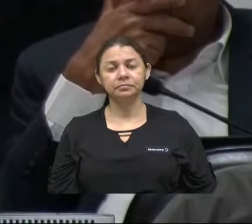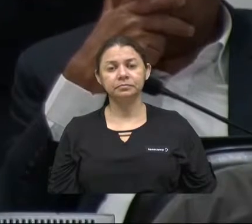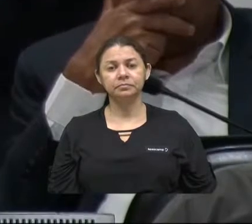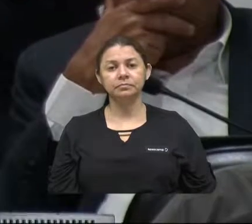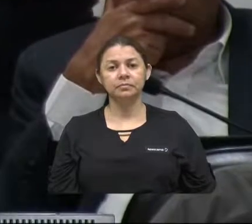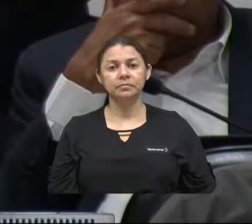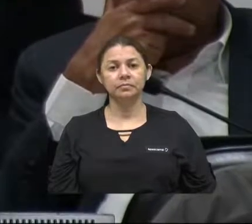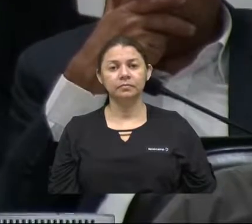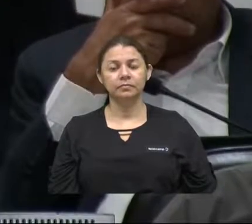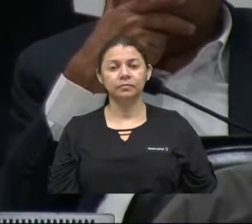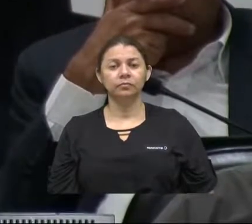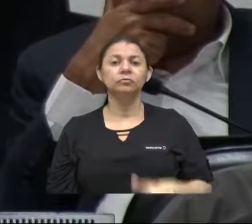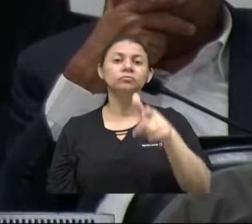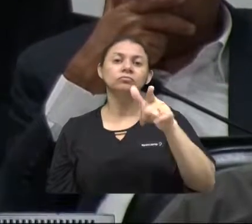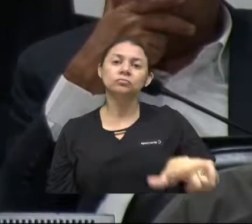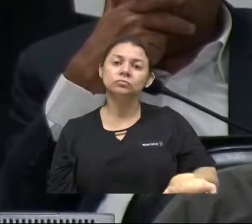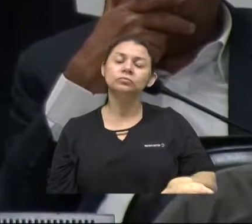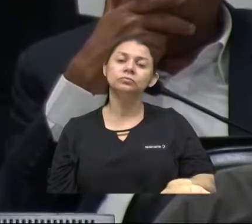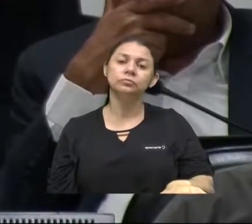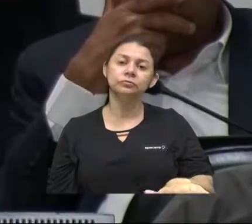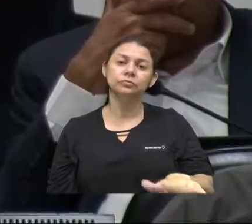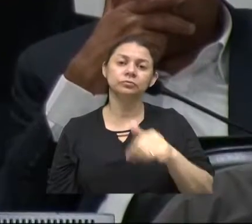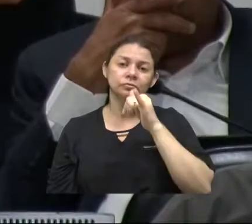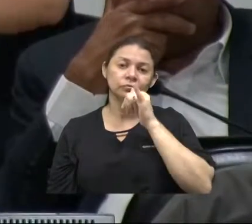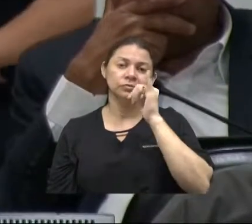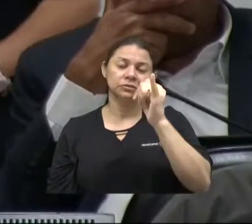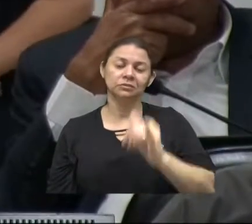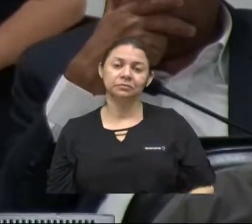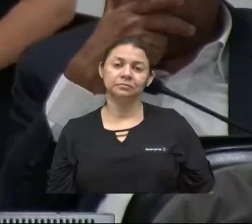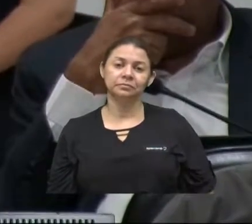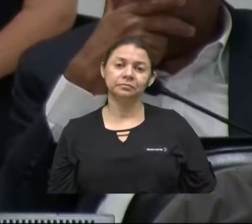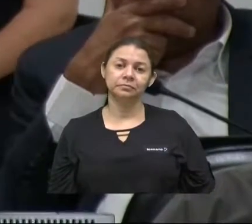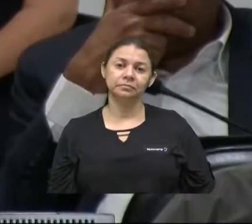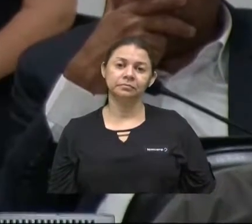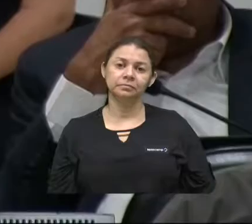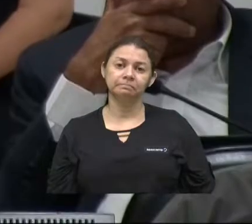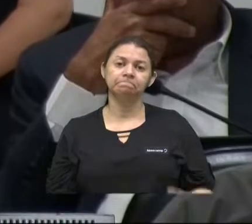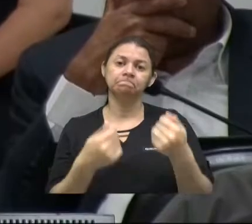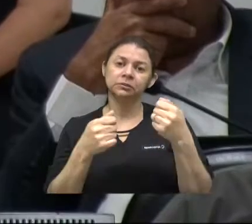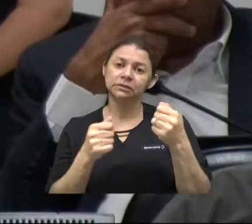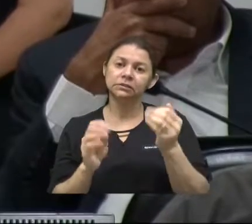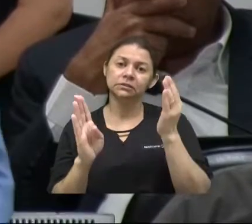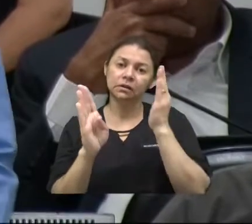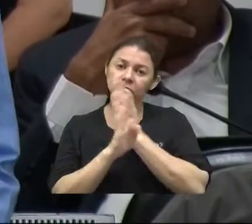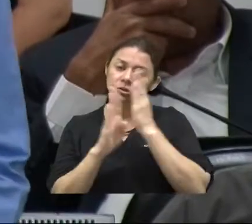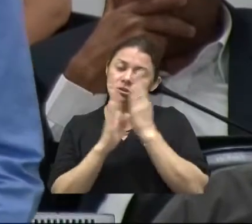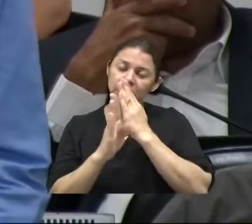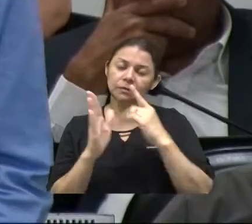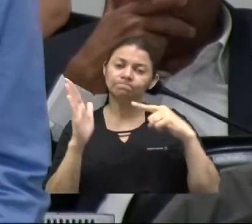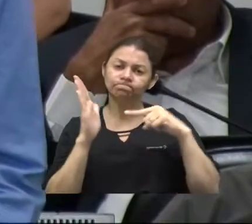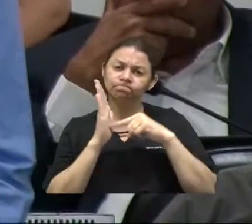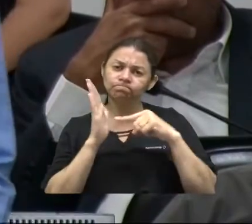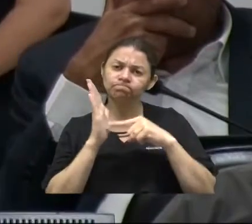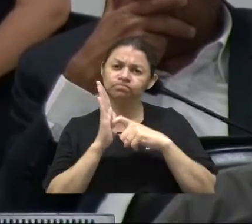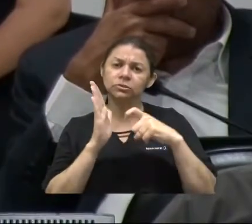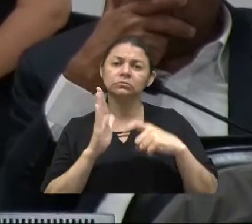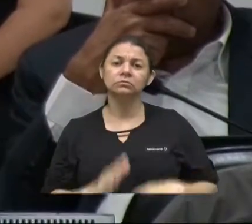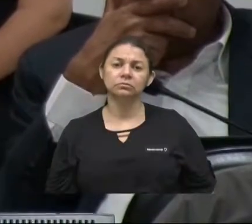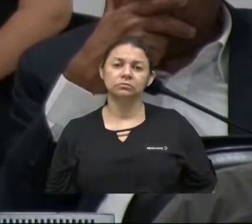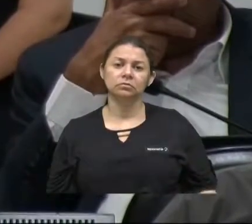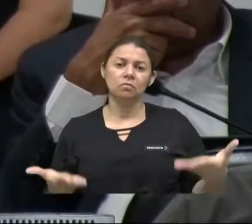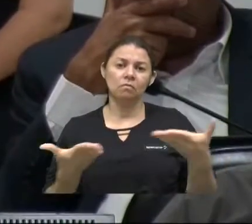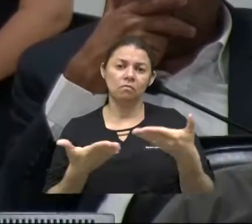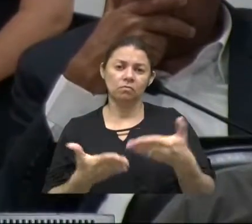E novamente reforço, que se investigue o que foi denunciado um pouquinho antes da